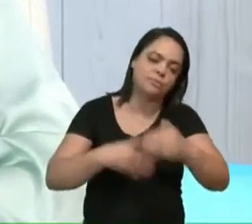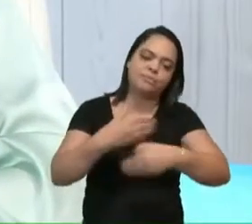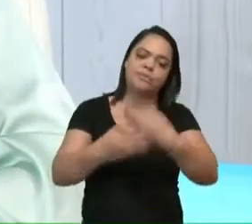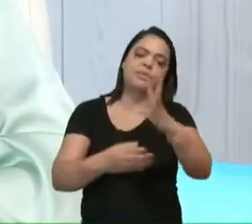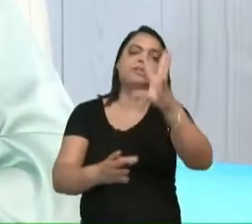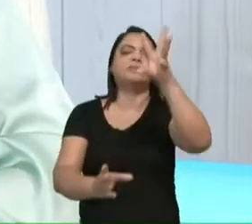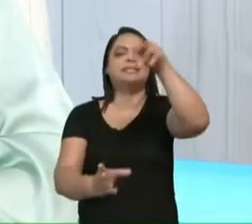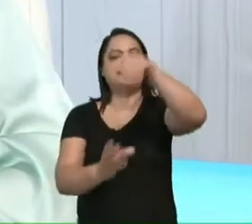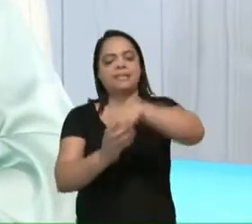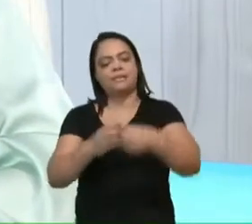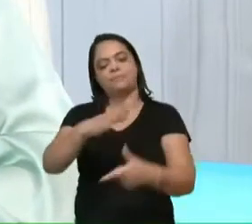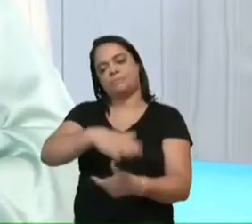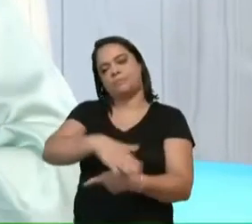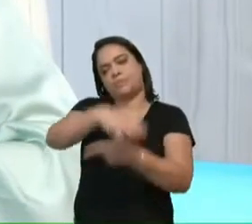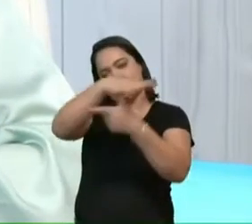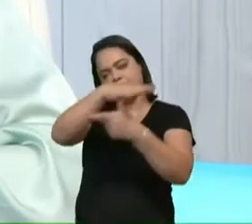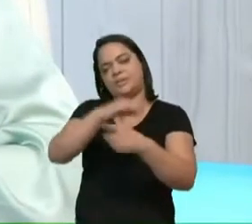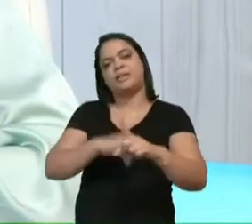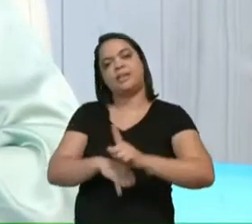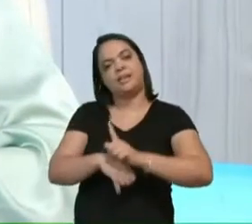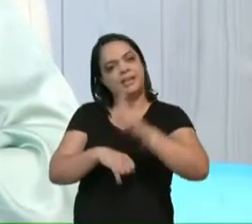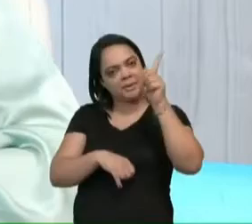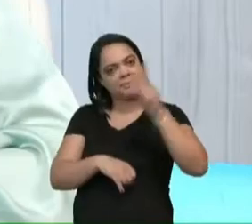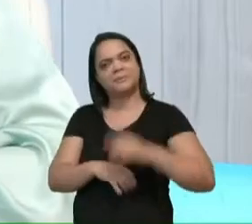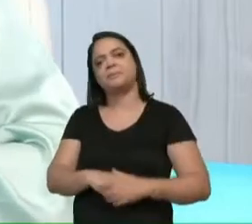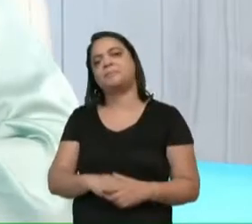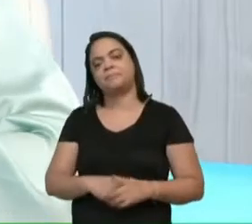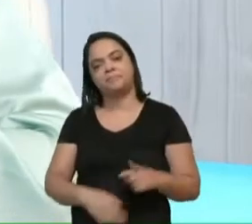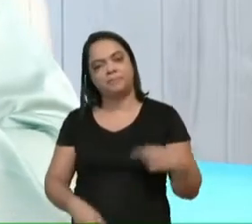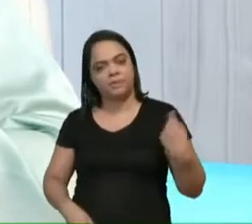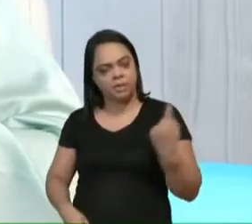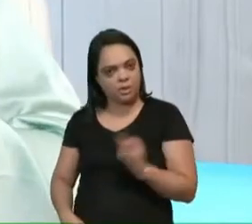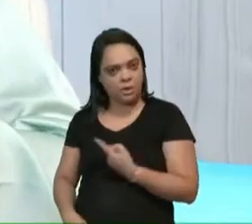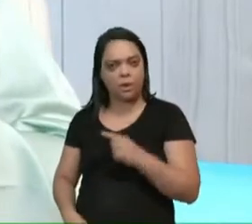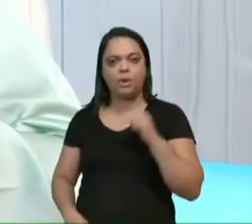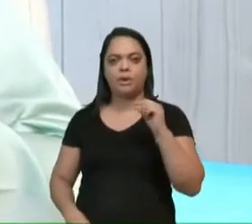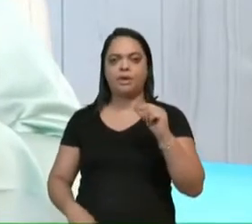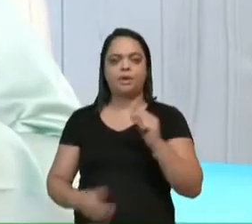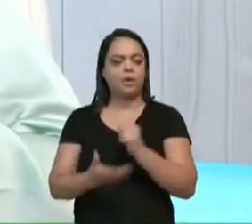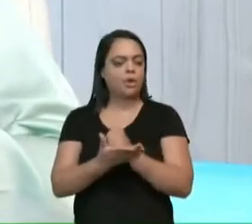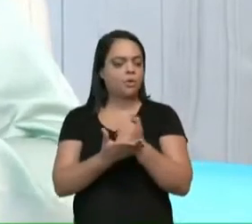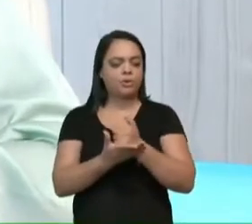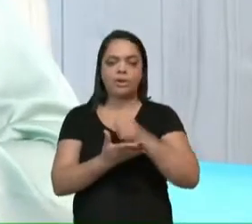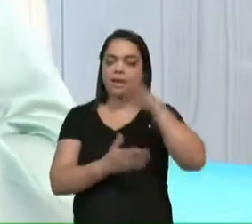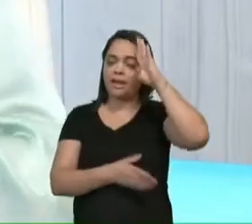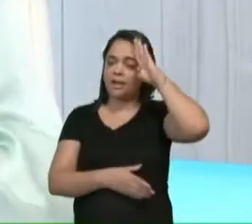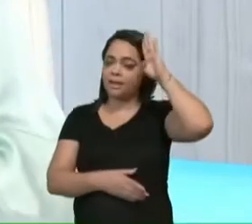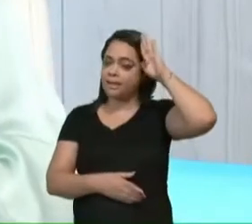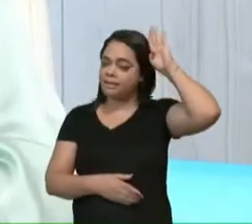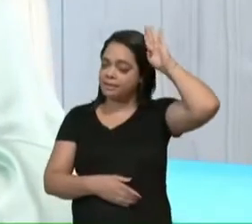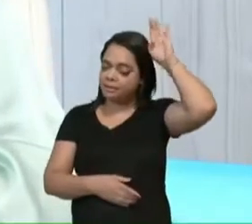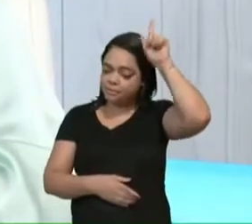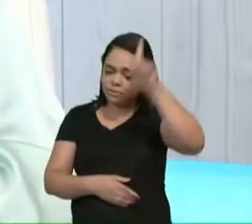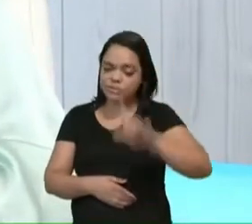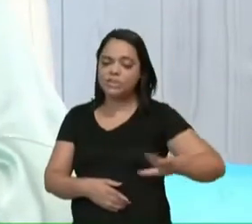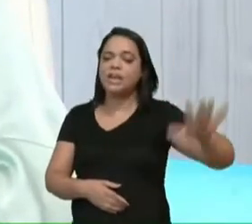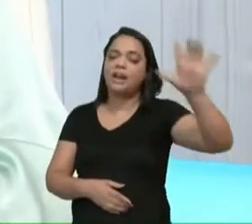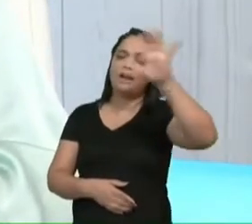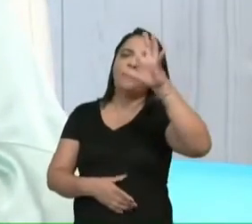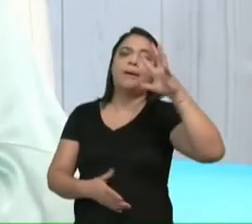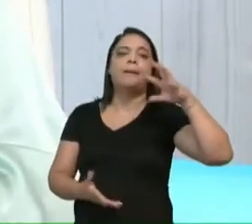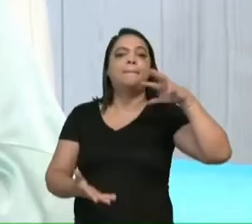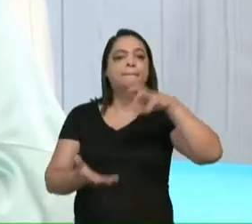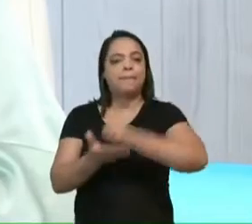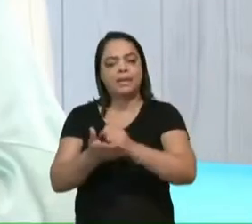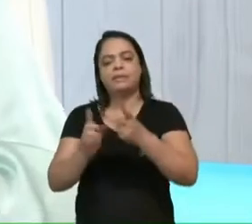pró-reitoria de graduação então nós processamos todo controle acadêmico ou seja matrícula